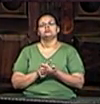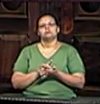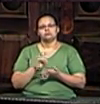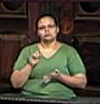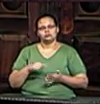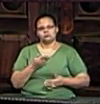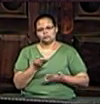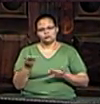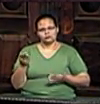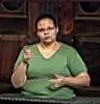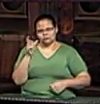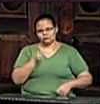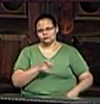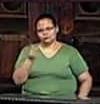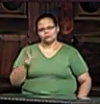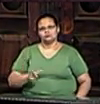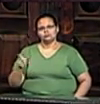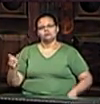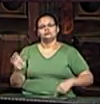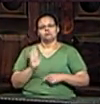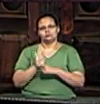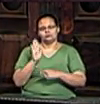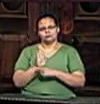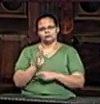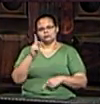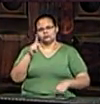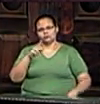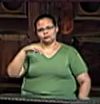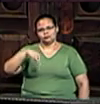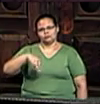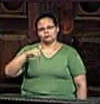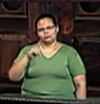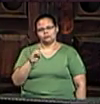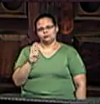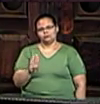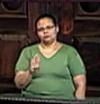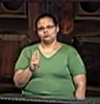taxar aqueles que apoiam as campanhas do PMDB.